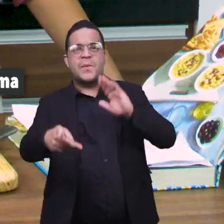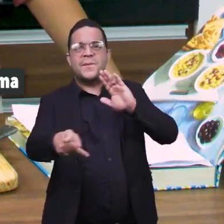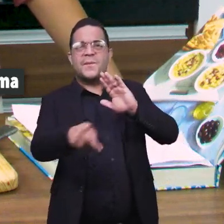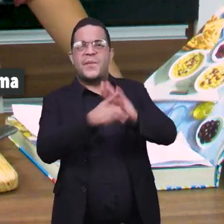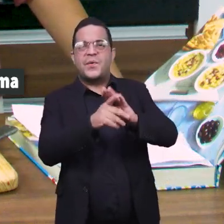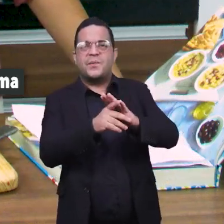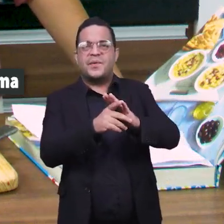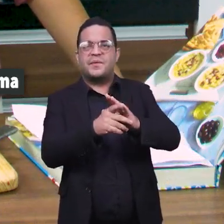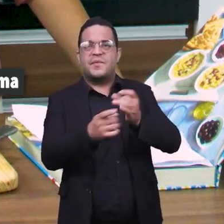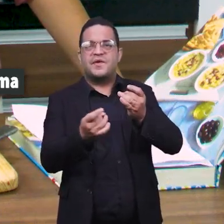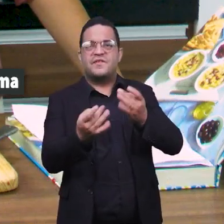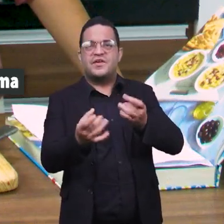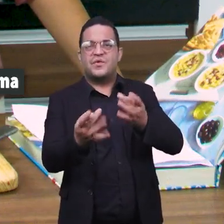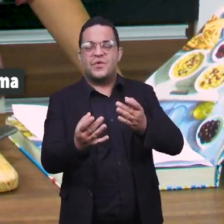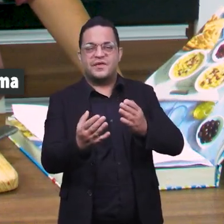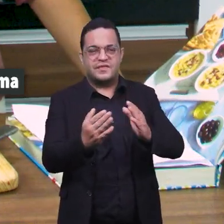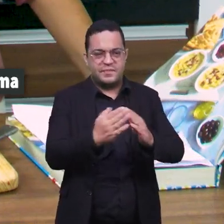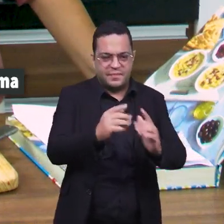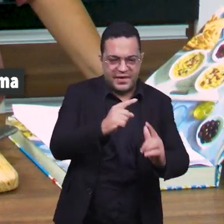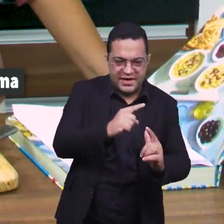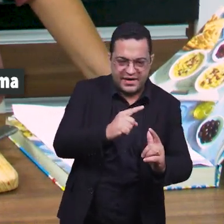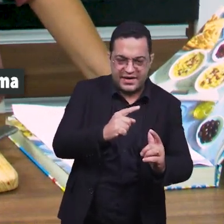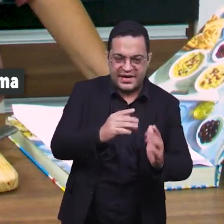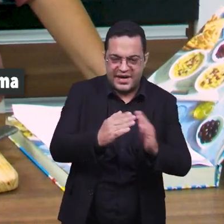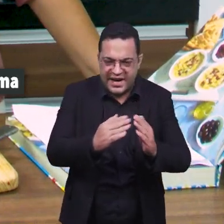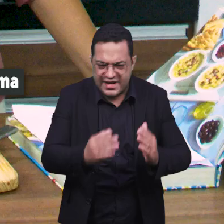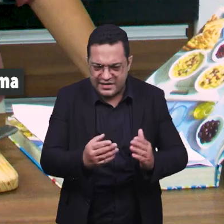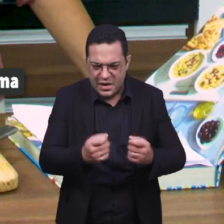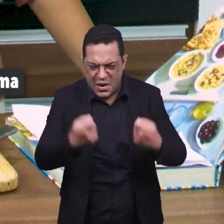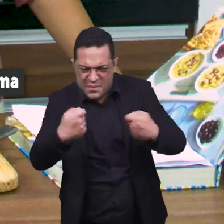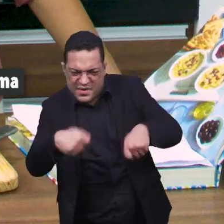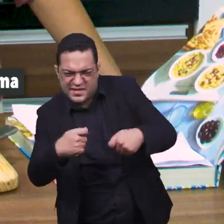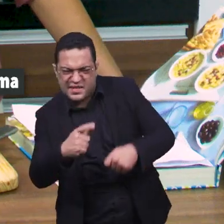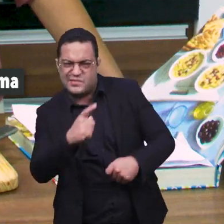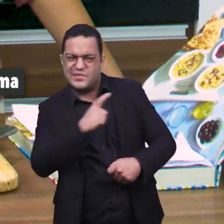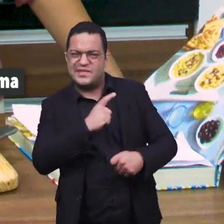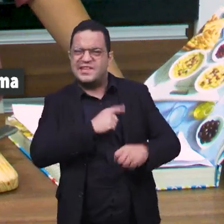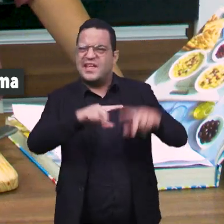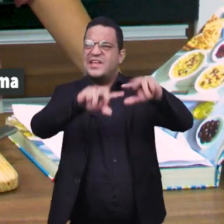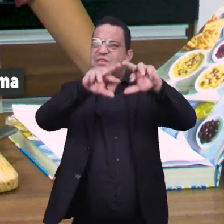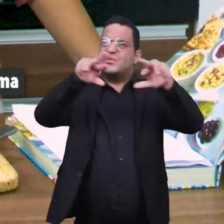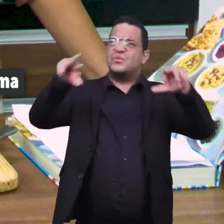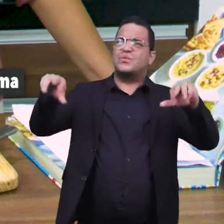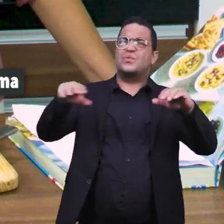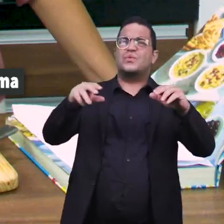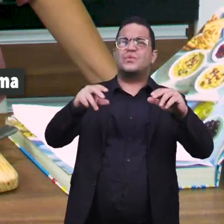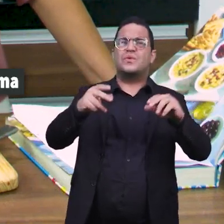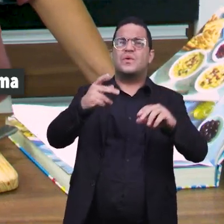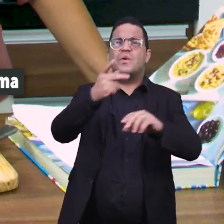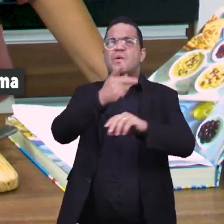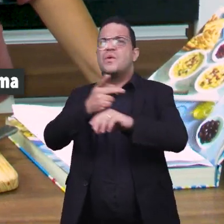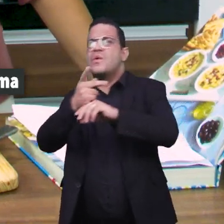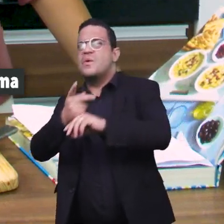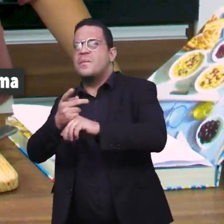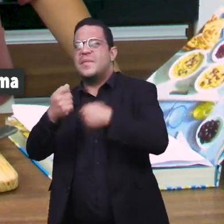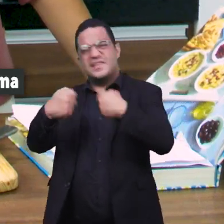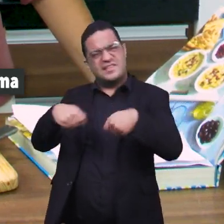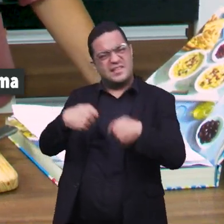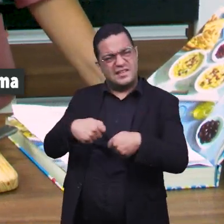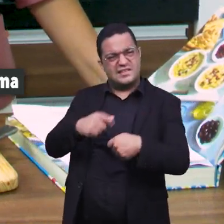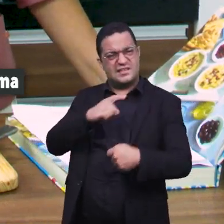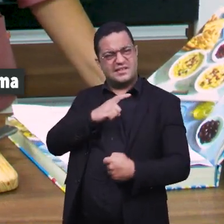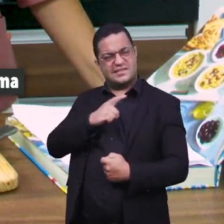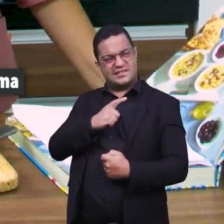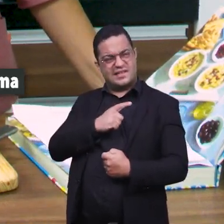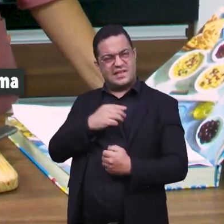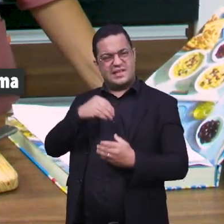utilidades domésticas e pensar, eu preciso ter esse monte de coisa para saber cozinhar bem. E aí a gente veio